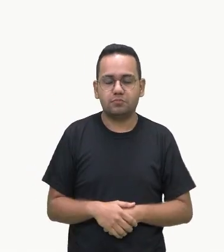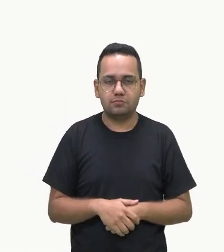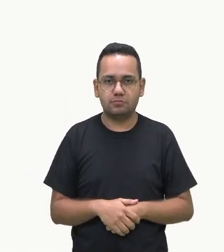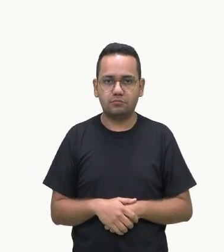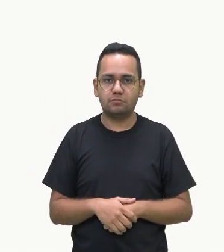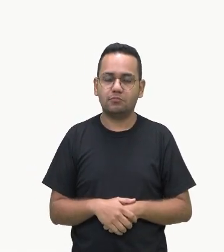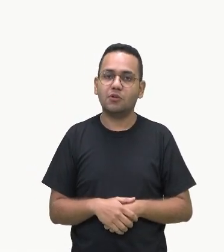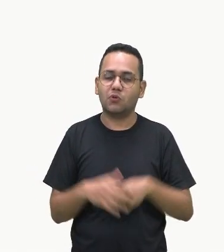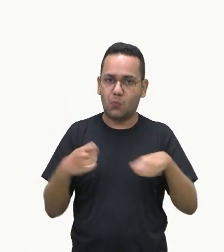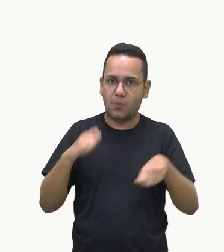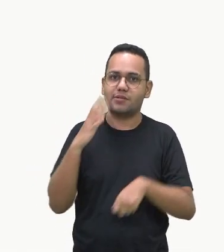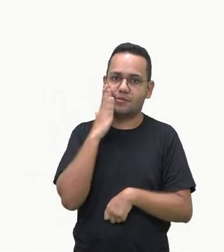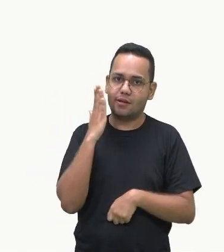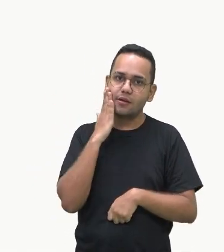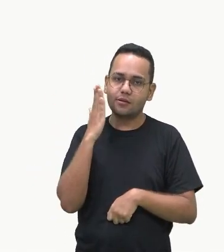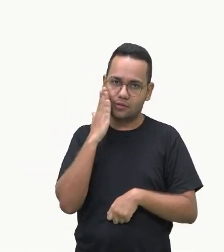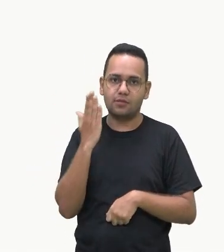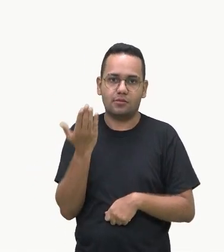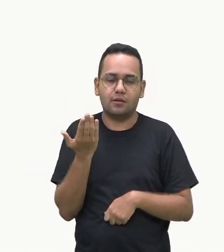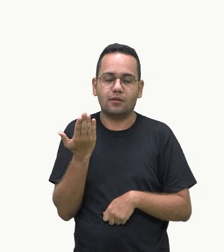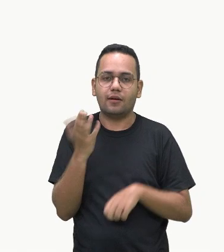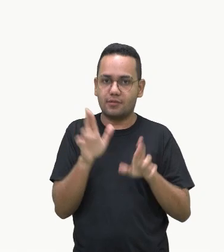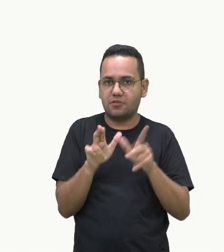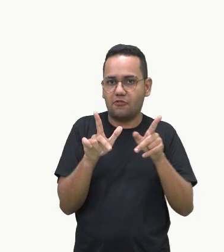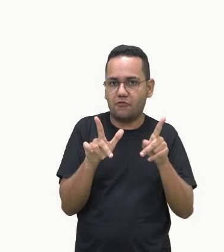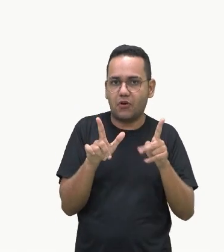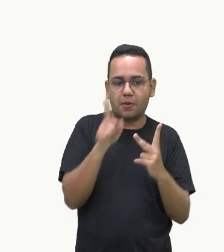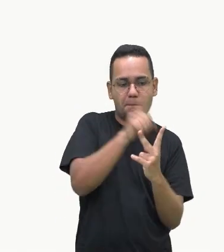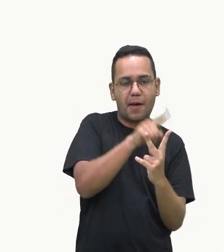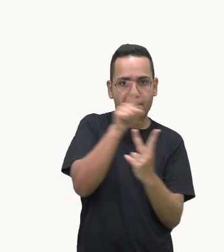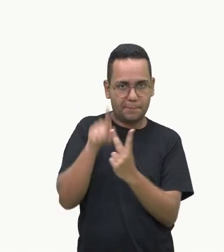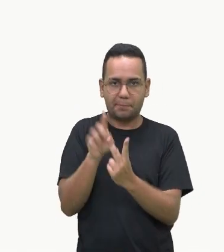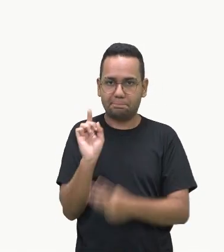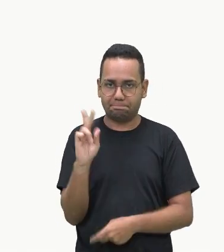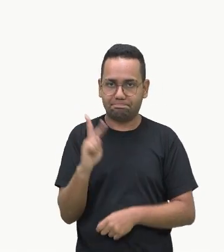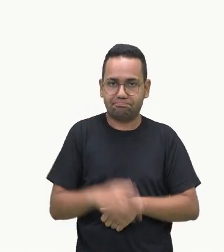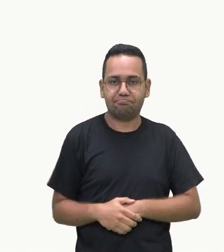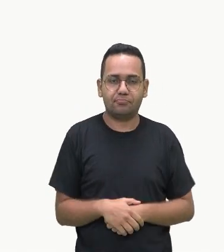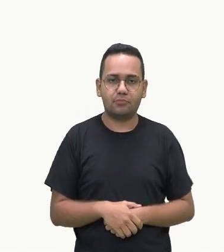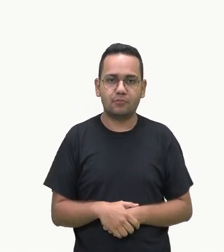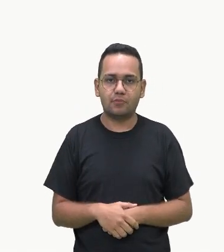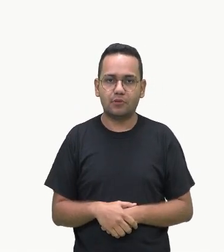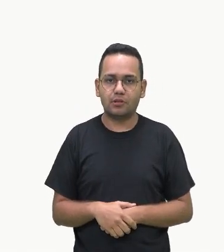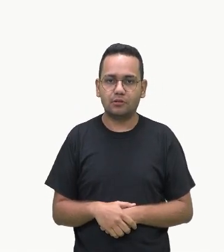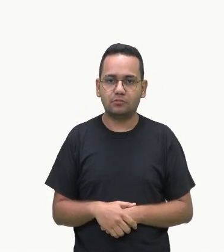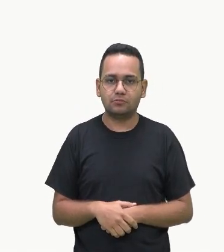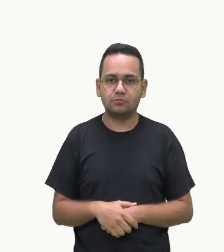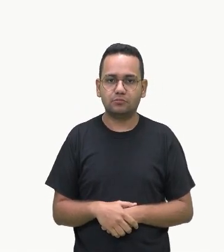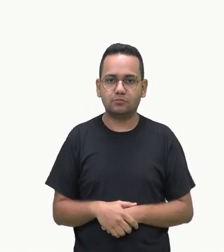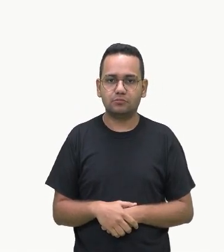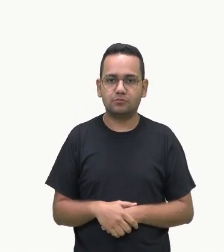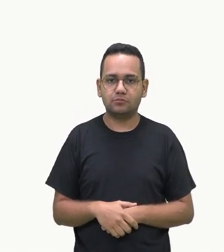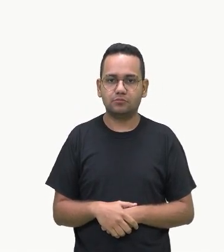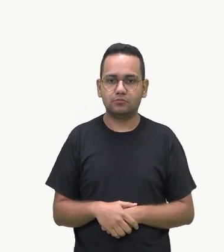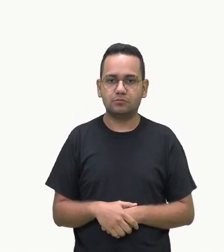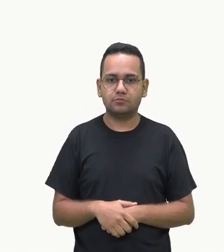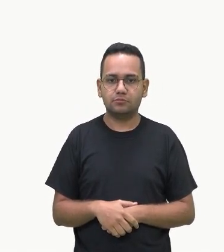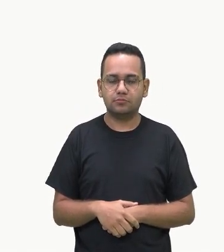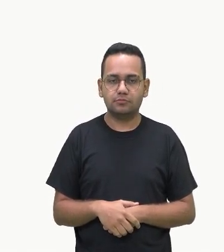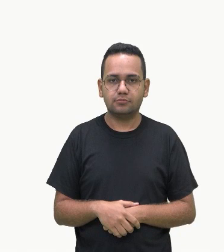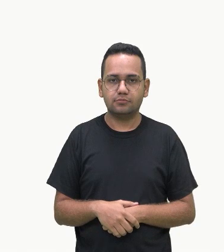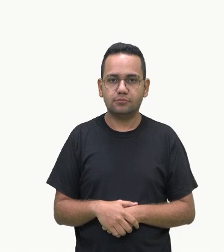essa diferenciação entre polígono convexo e polígono côncavo. Mas avançando aí no estudo